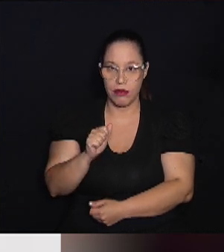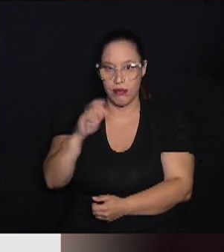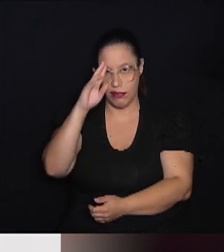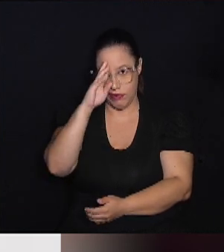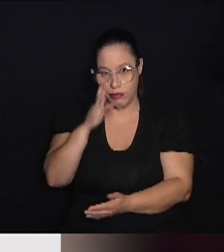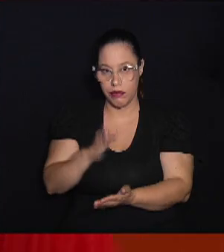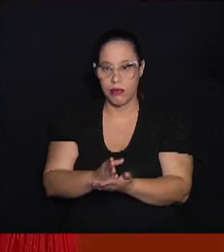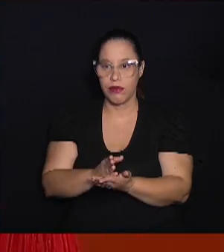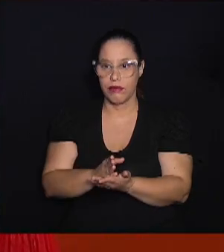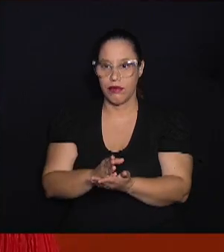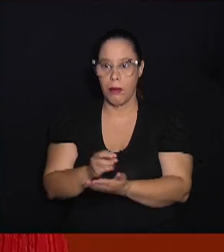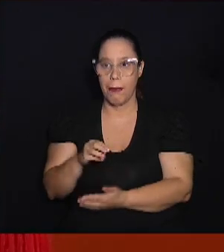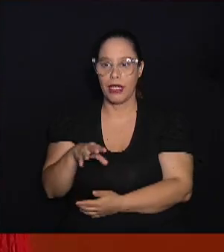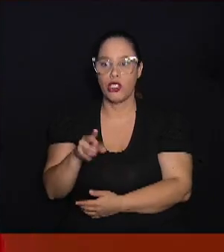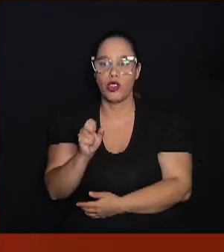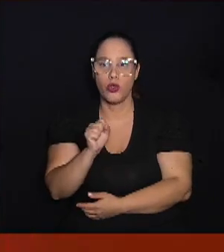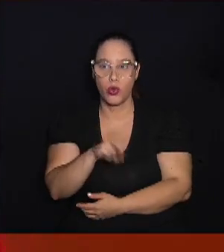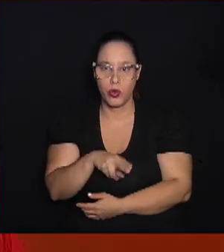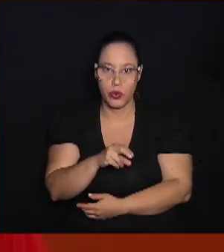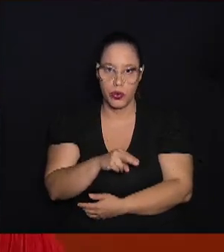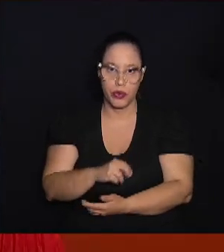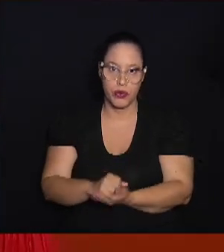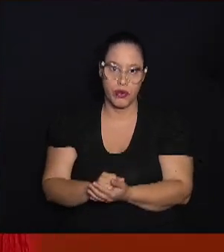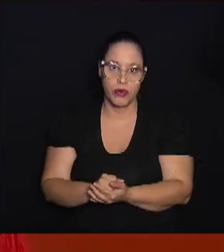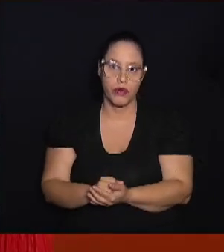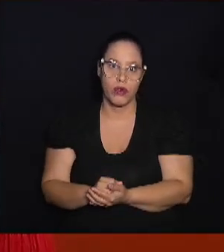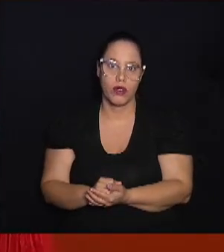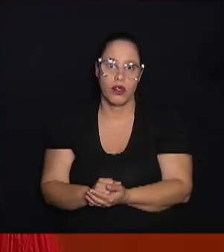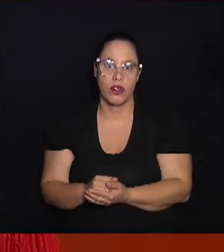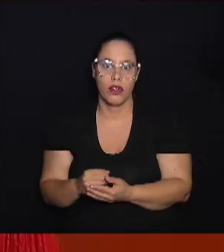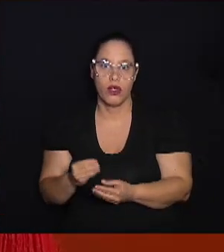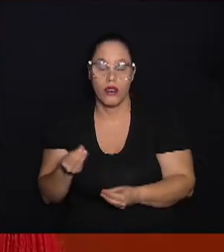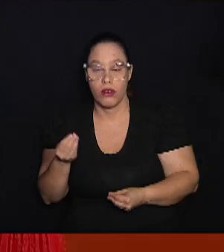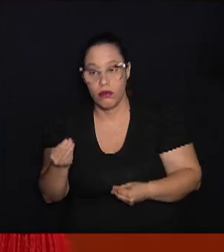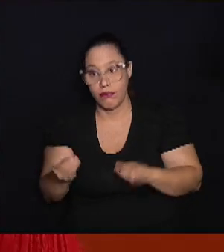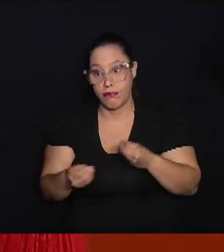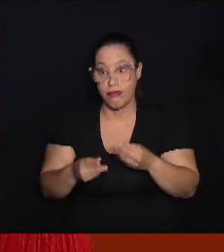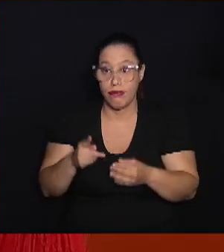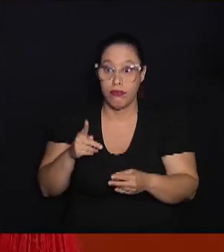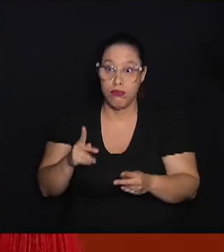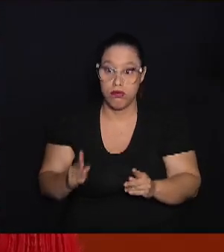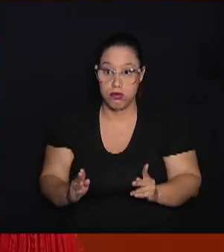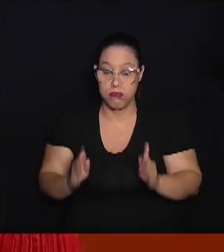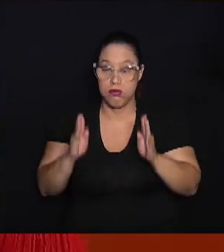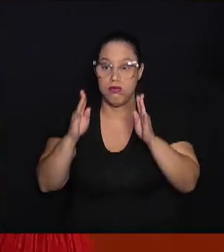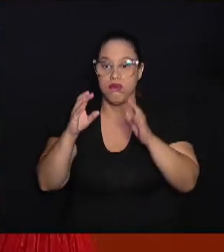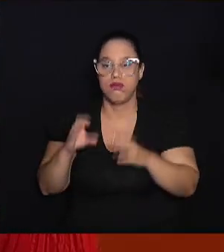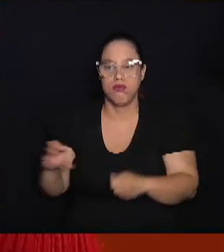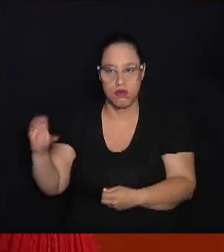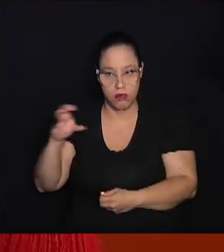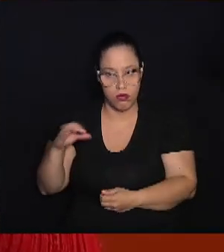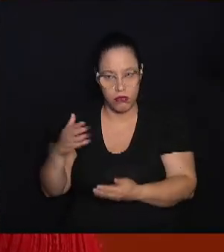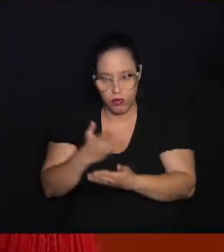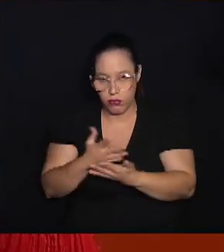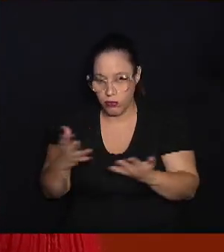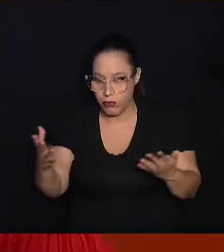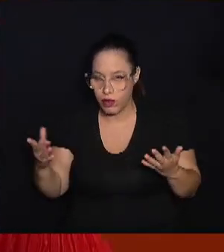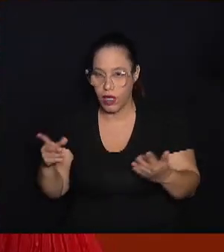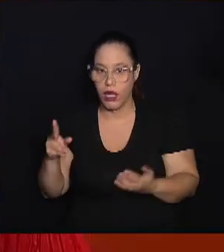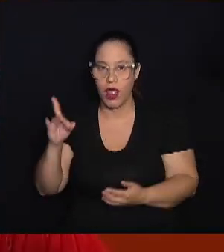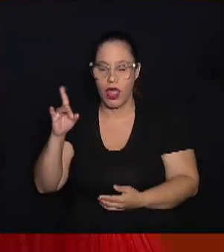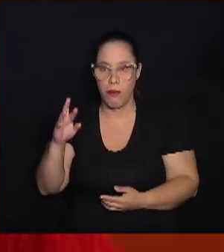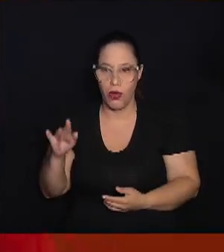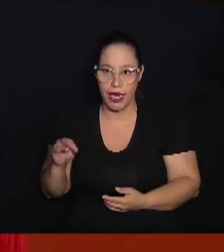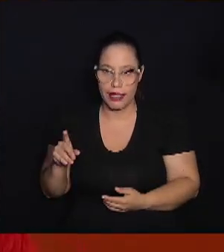que era maçom. Eu acho que essa escola significa o processo de progresso, ciência para todos, a democracia, né?